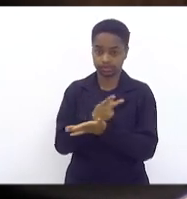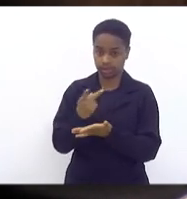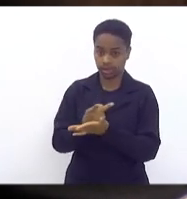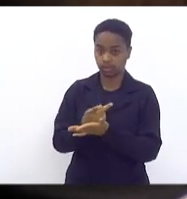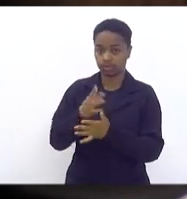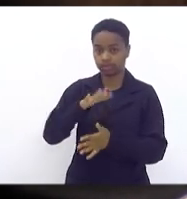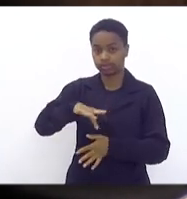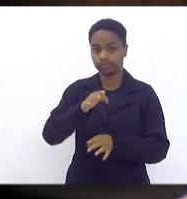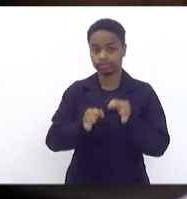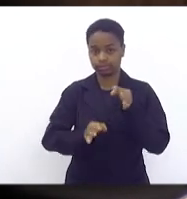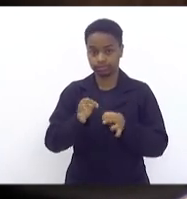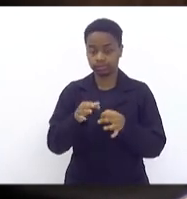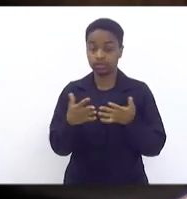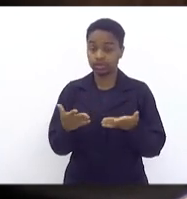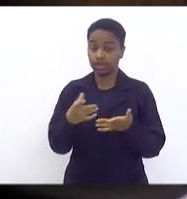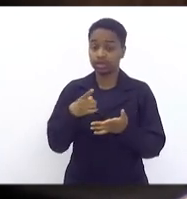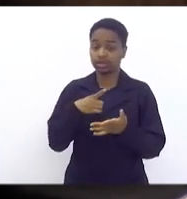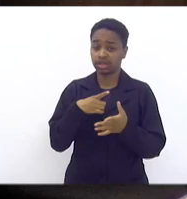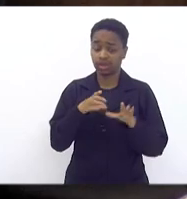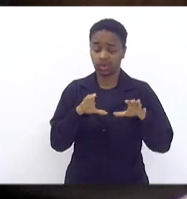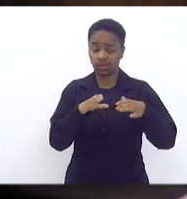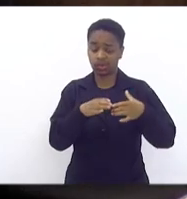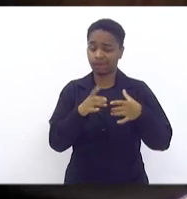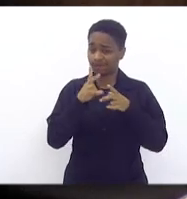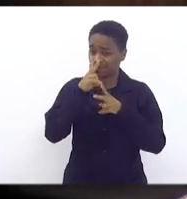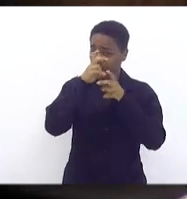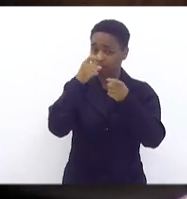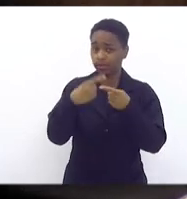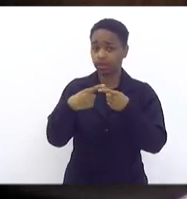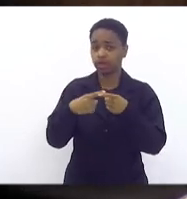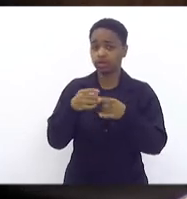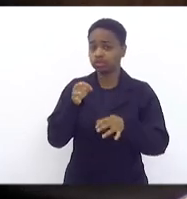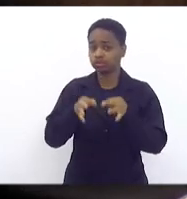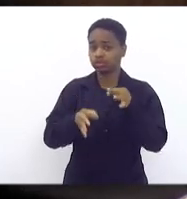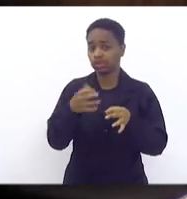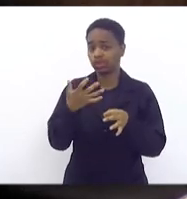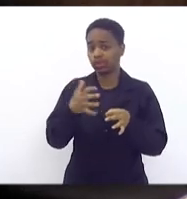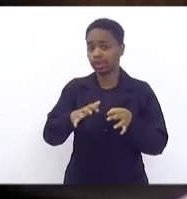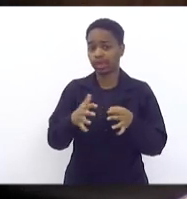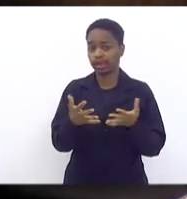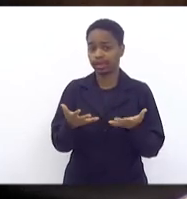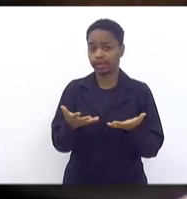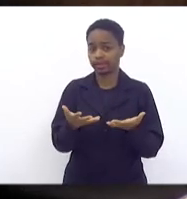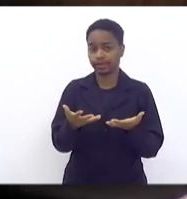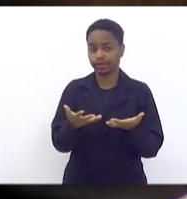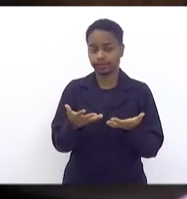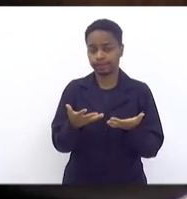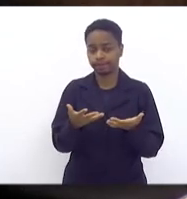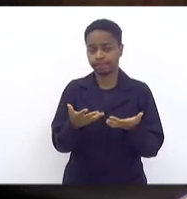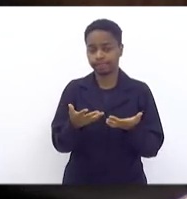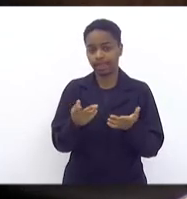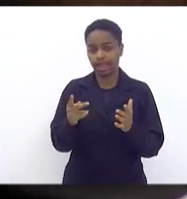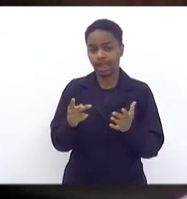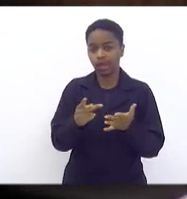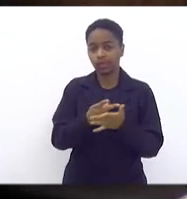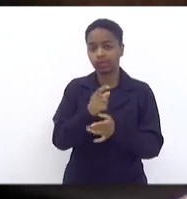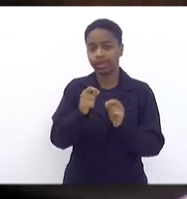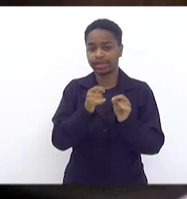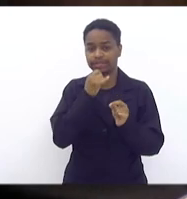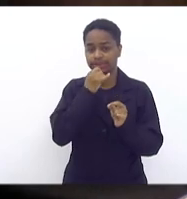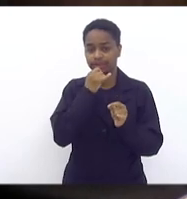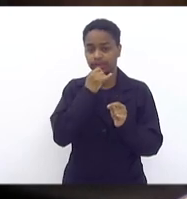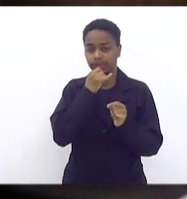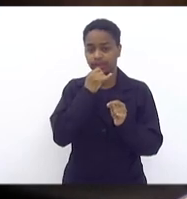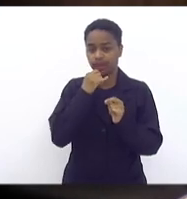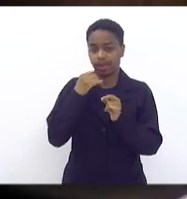forte porque os juízes não querem se ver alvos de eh de um uma futura ação de regresso por exemplo os